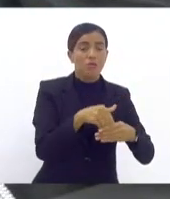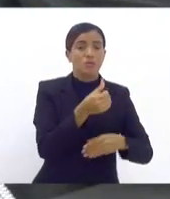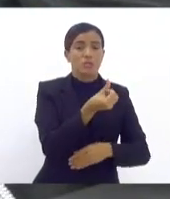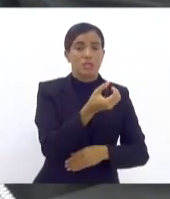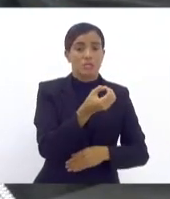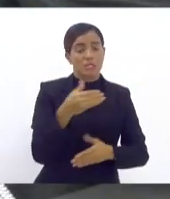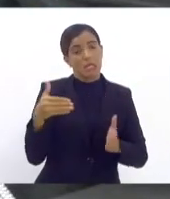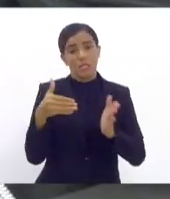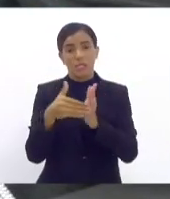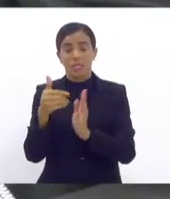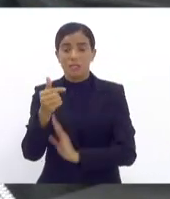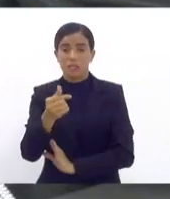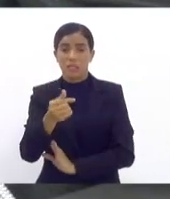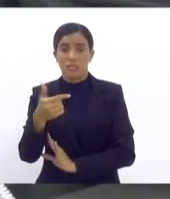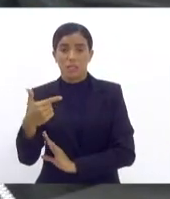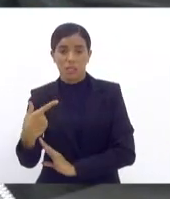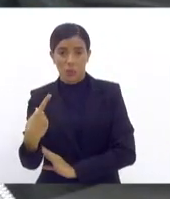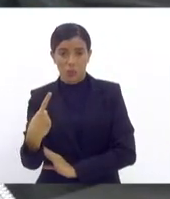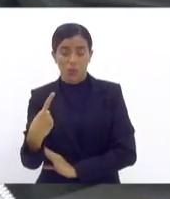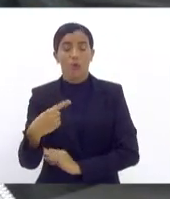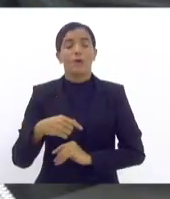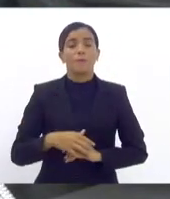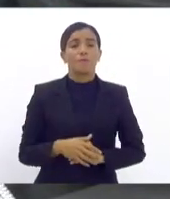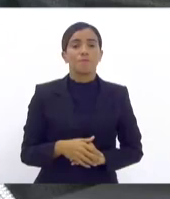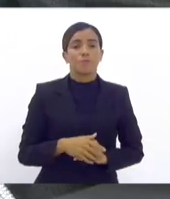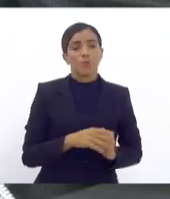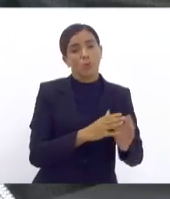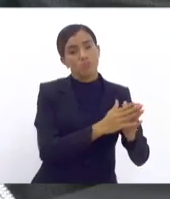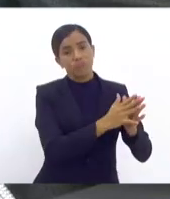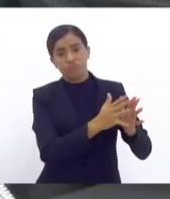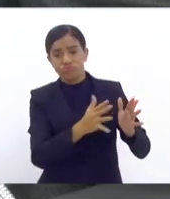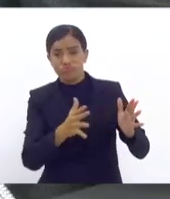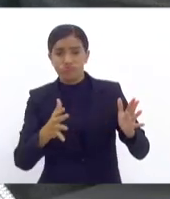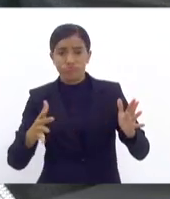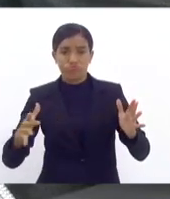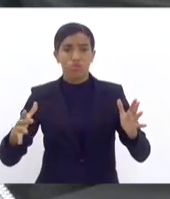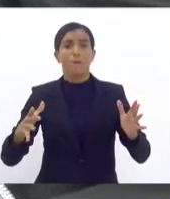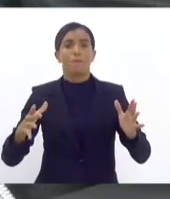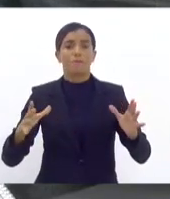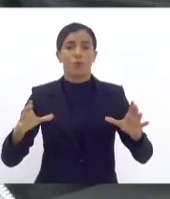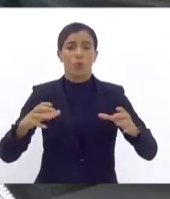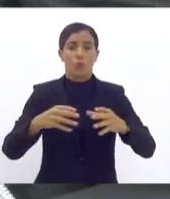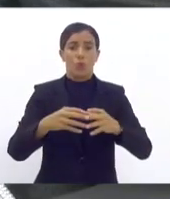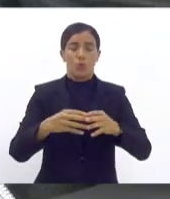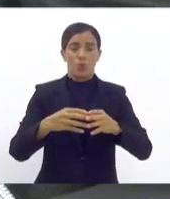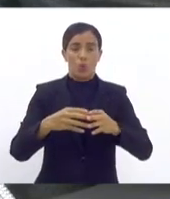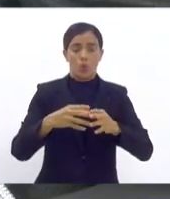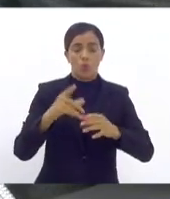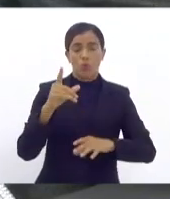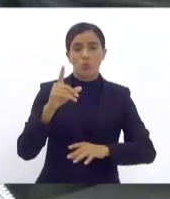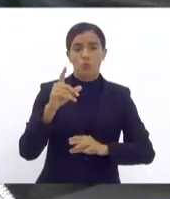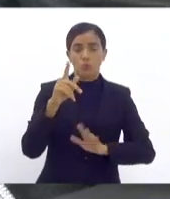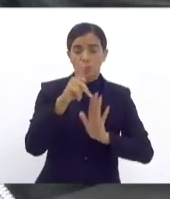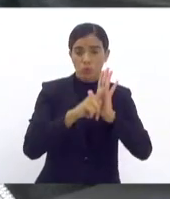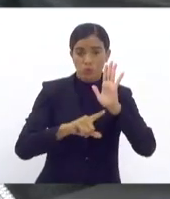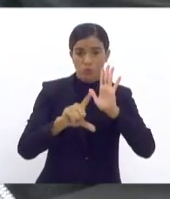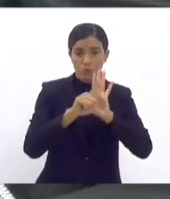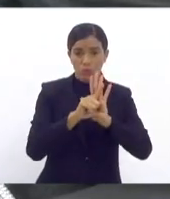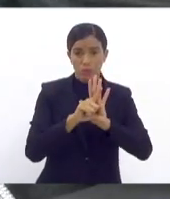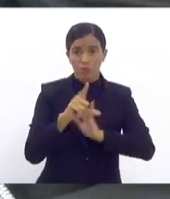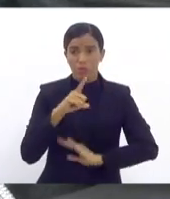da pauta, em bloco, todos os projetos com parecer pela prejudicabilidade em discussão, senhores